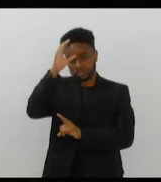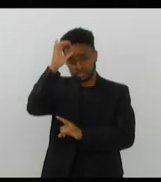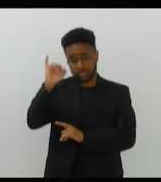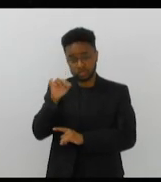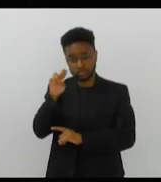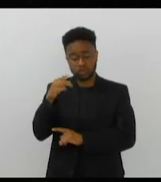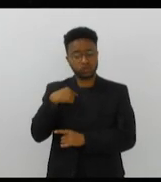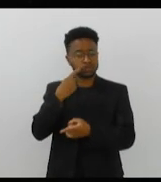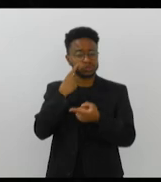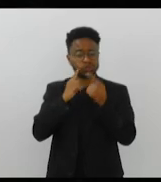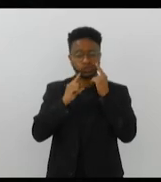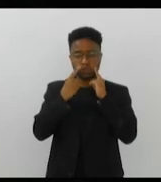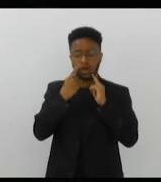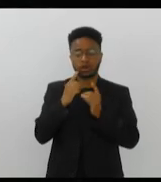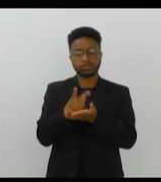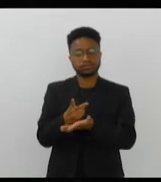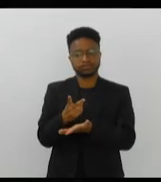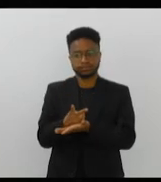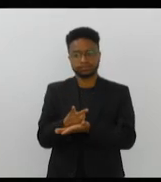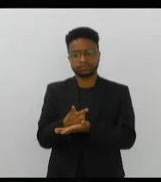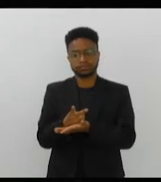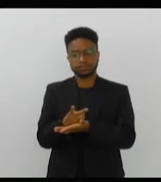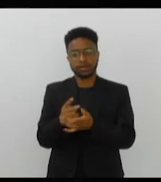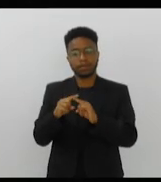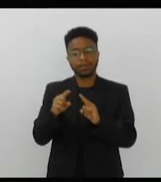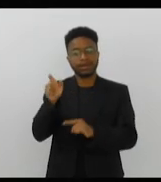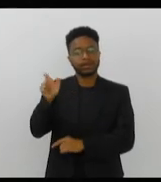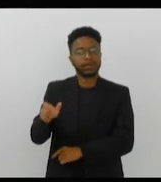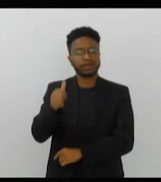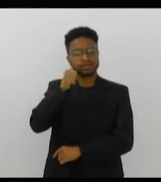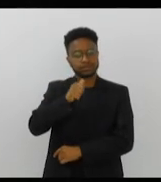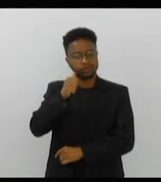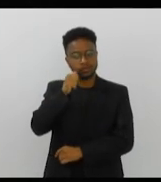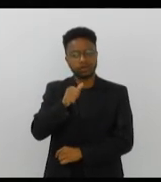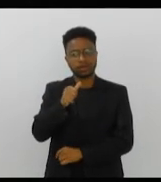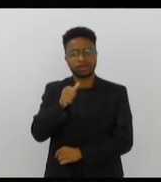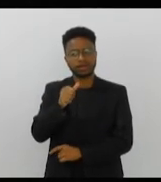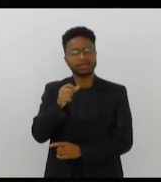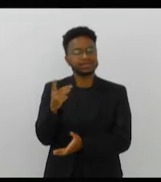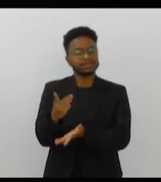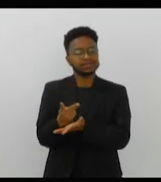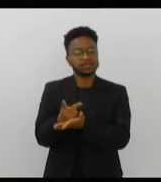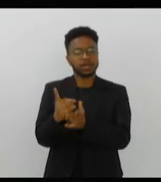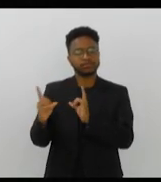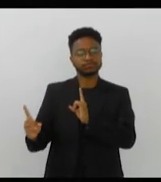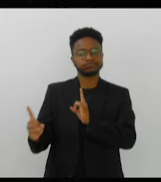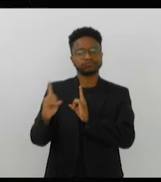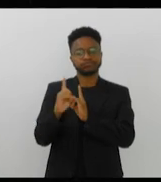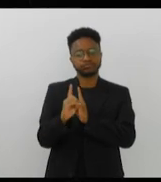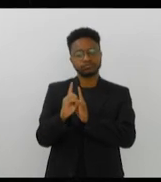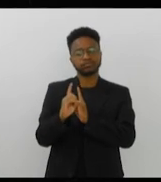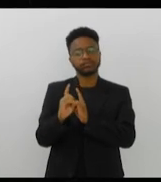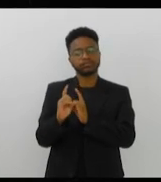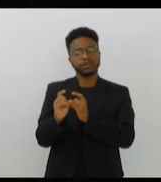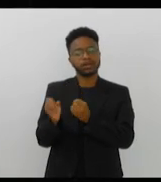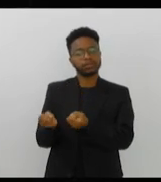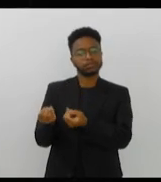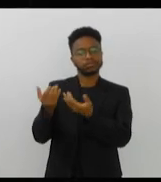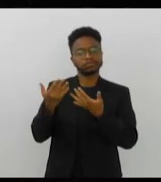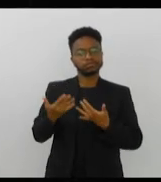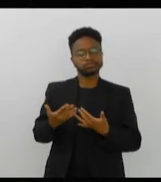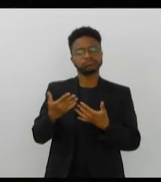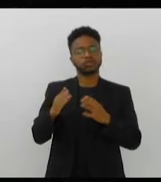corredores chorando. E essa mulher, ela vinha com uma palavra de